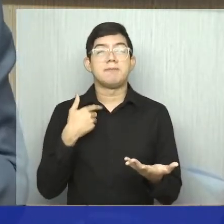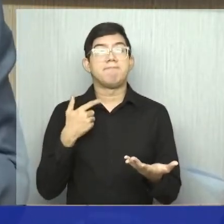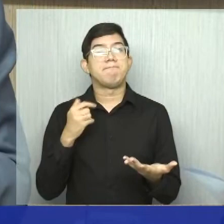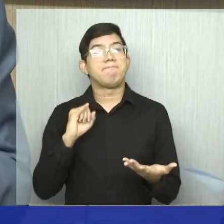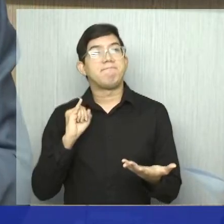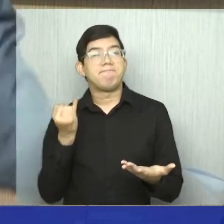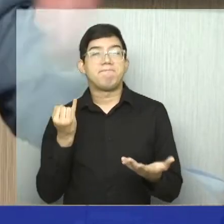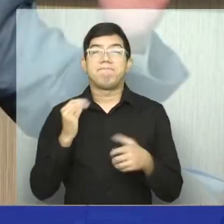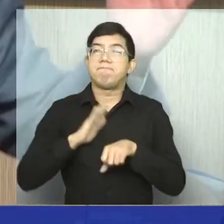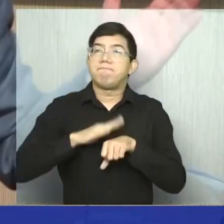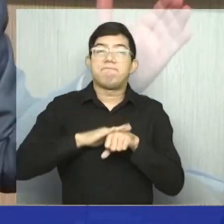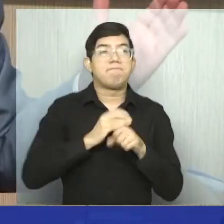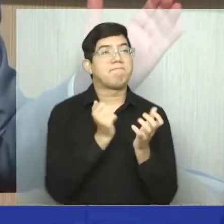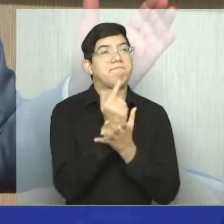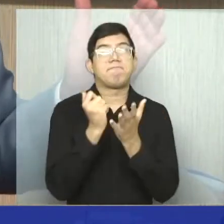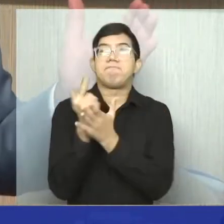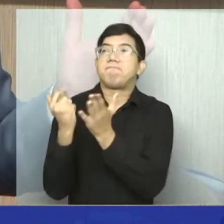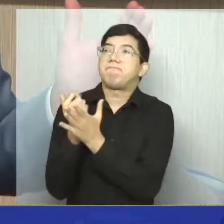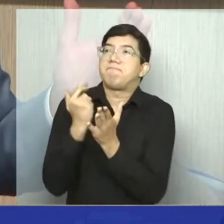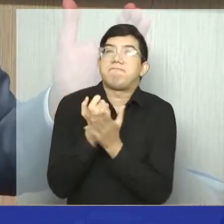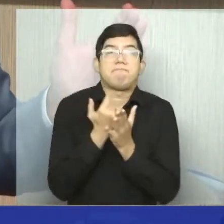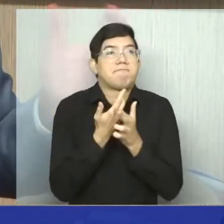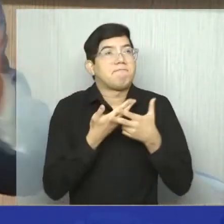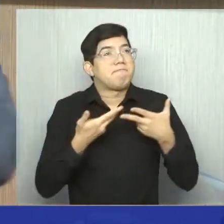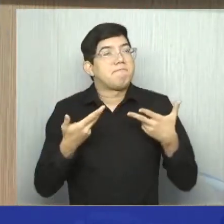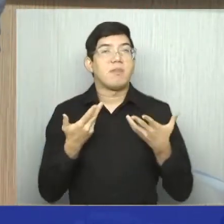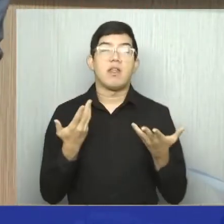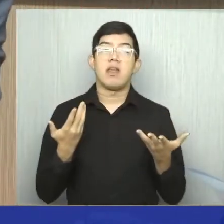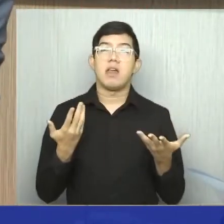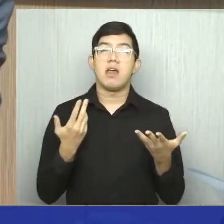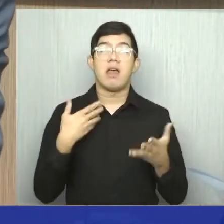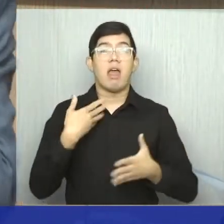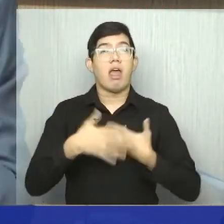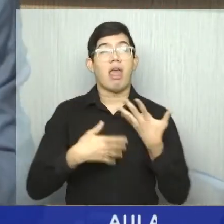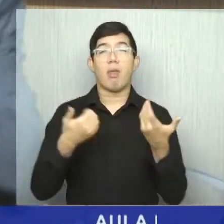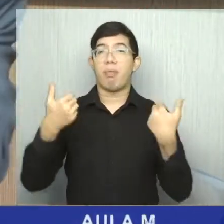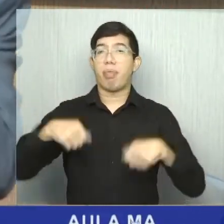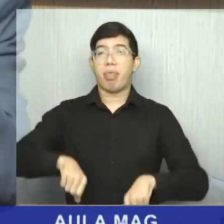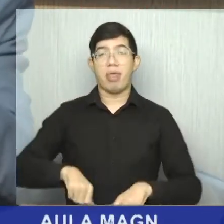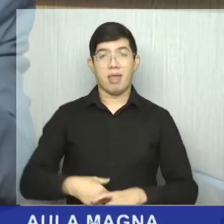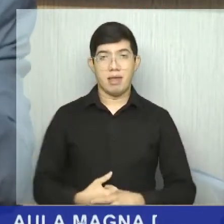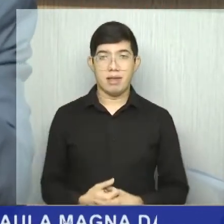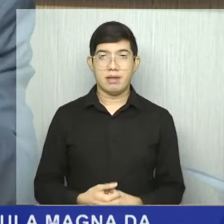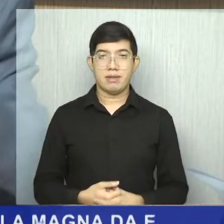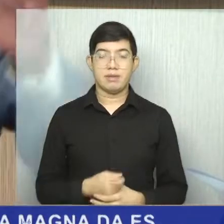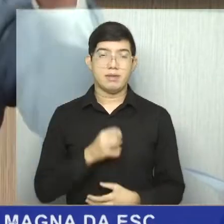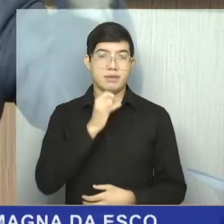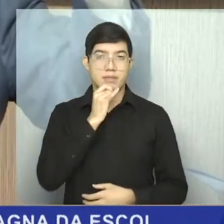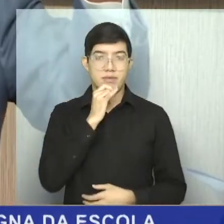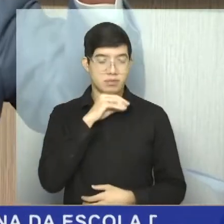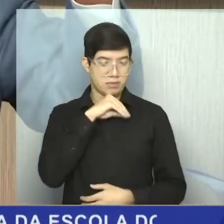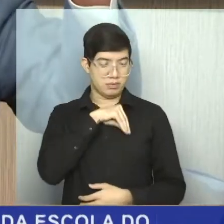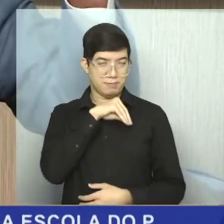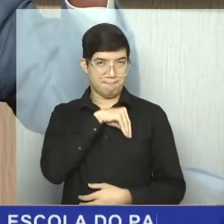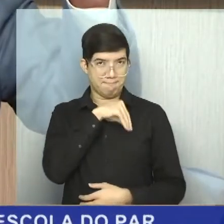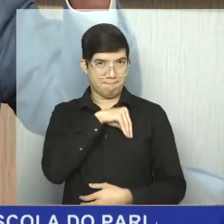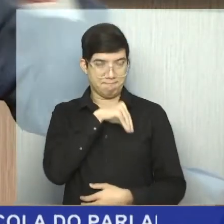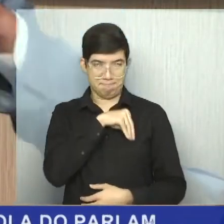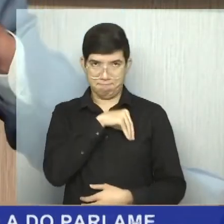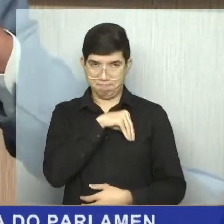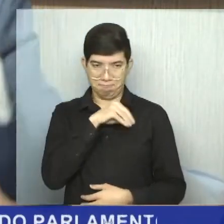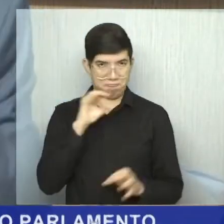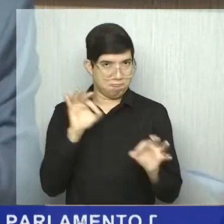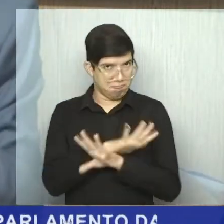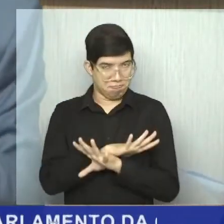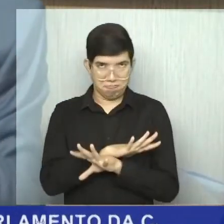do poeta. E aí está o desastre da humanidade, por duas razões. Primeiro, nós não temos renda para financiar essa expectativa de consumo.